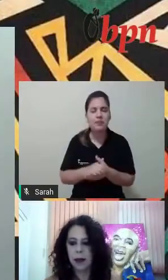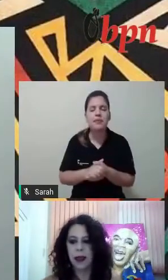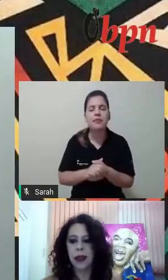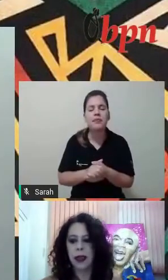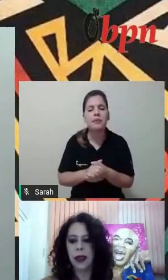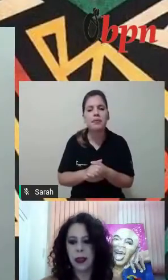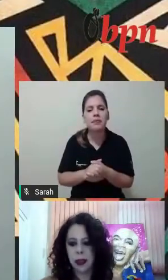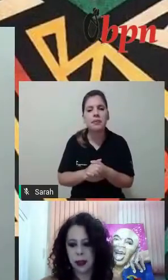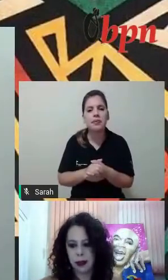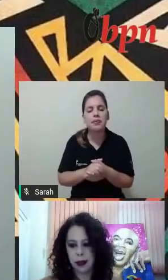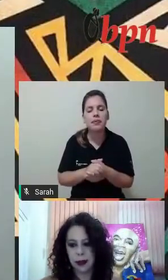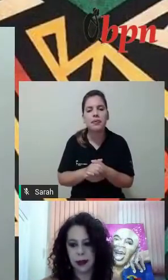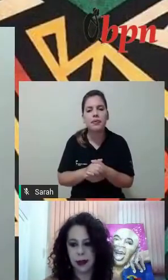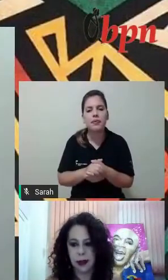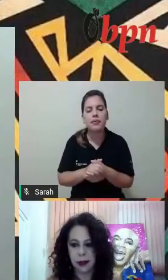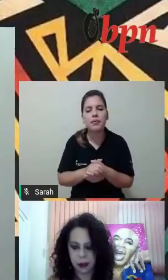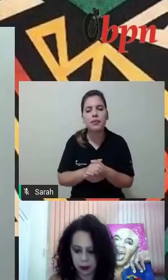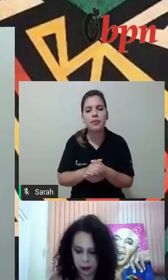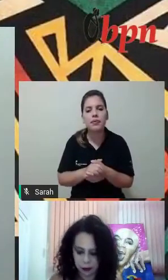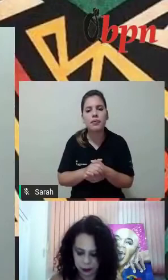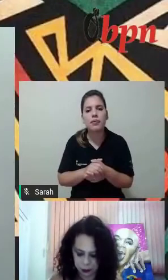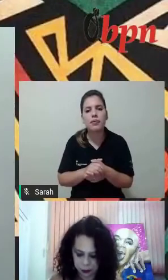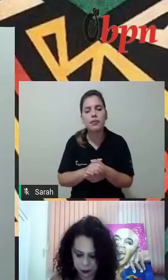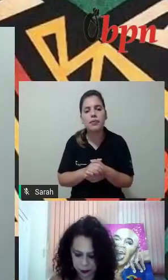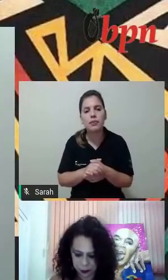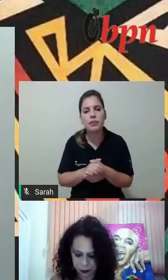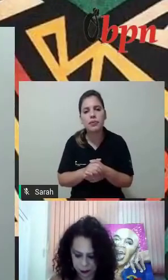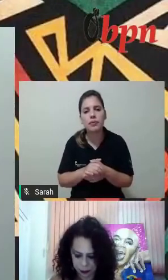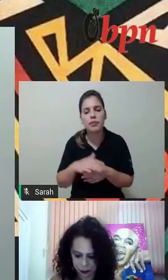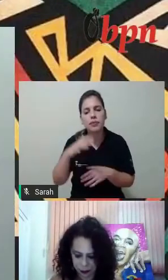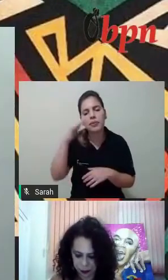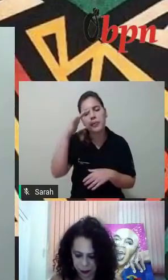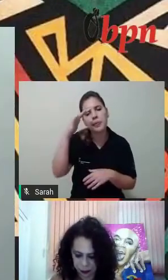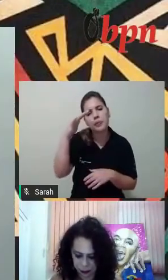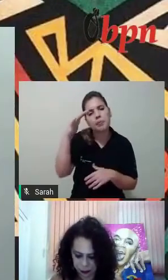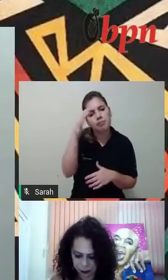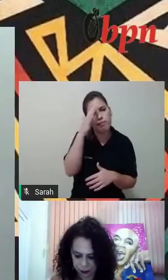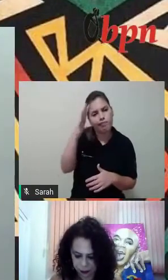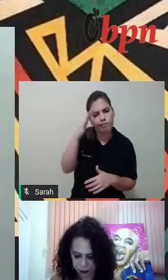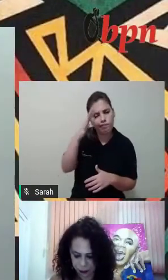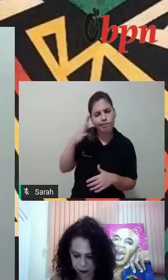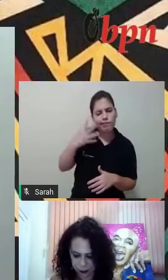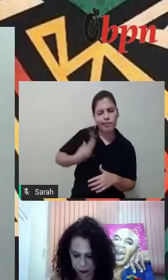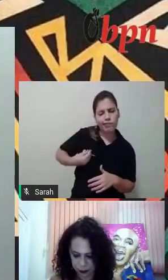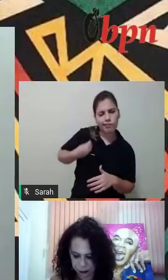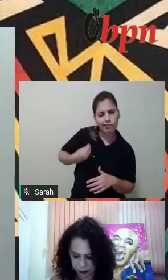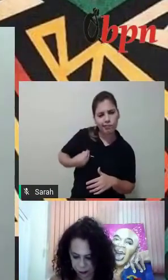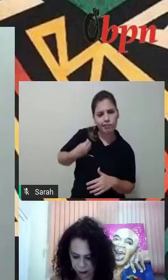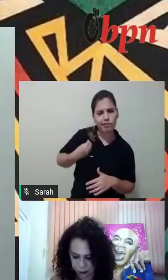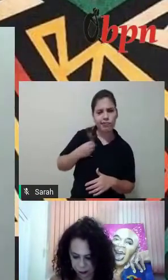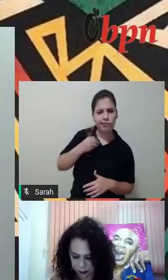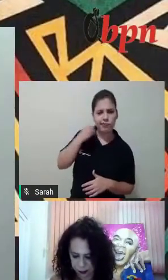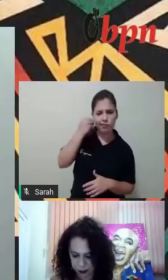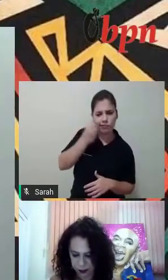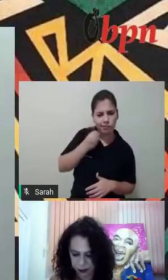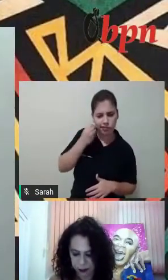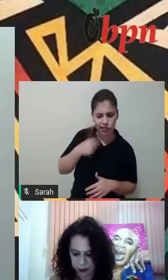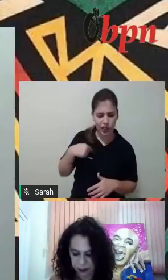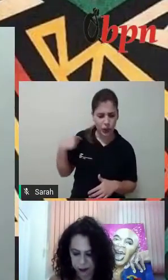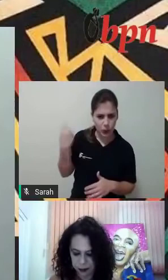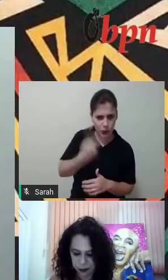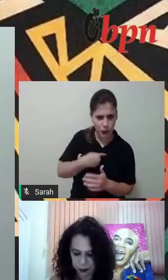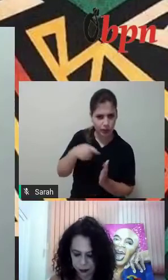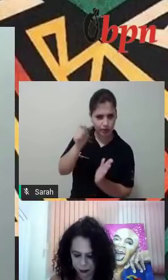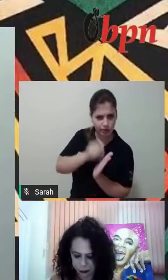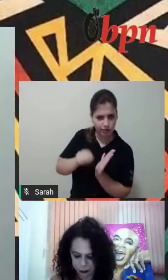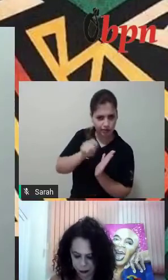pensando nessa nossa escrevivência, e eu quero chamar a atenção para essa